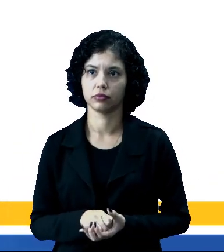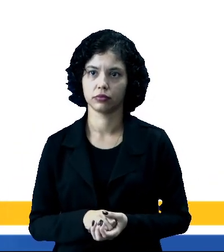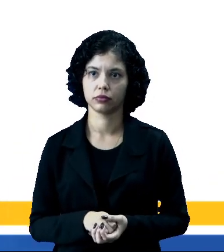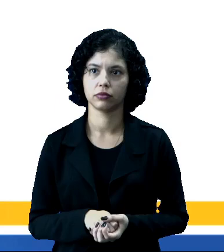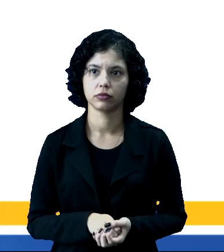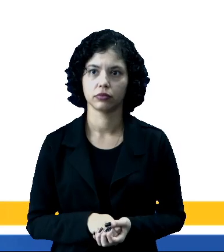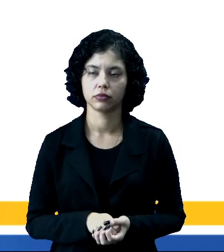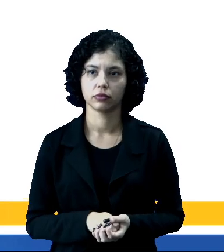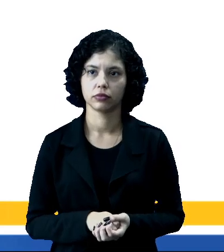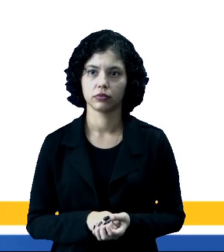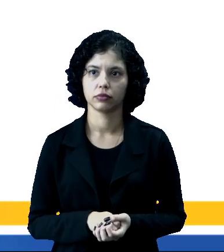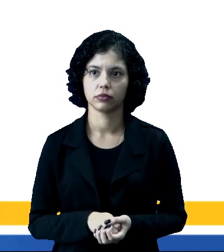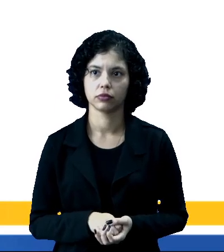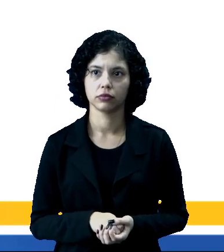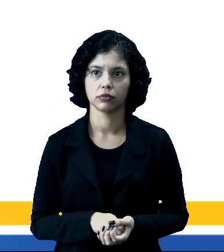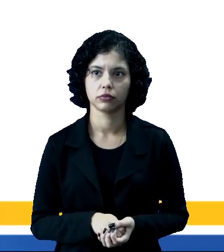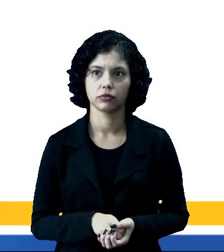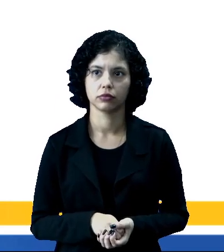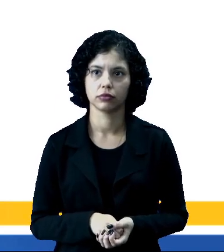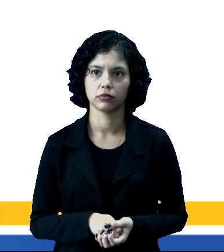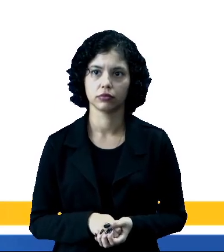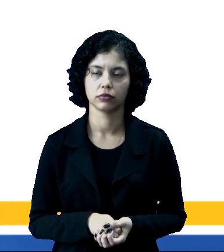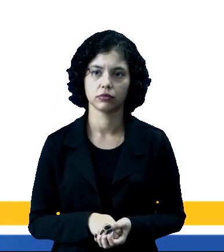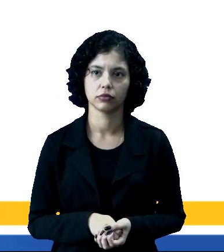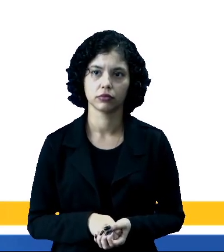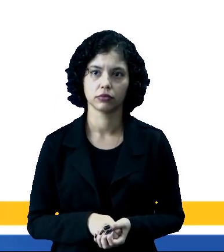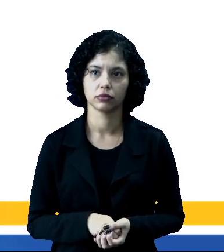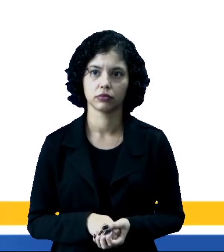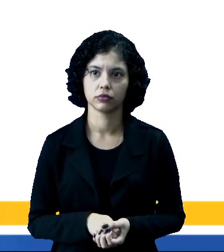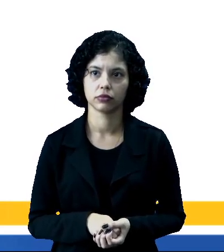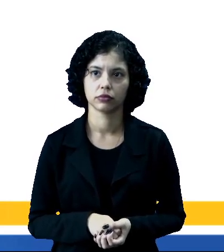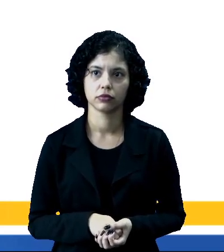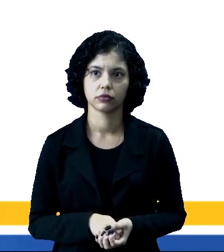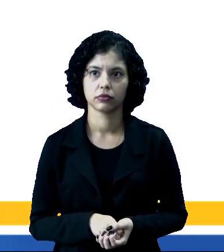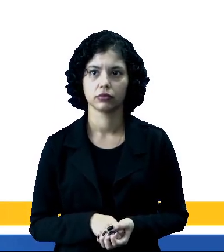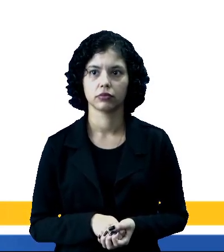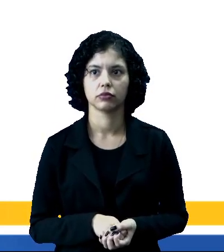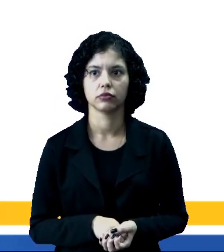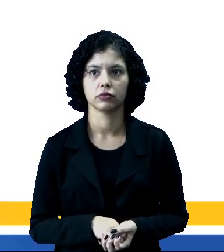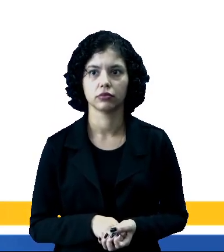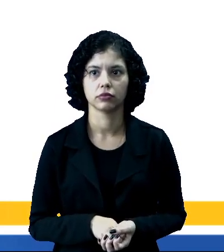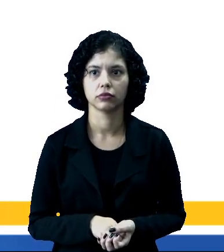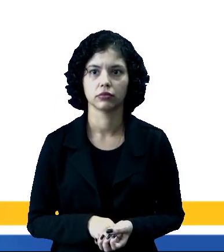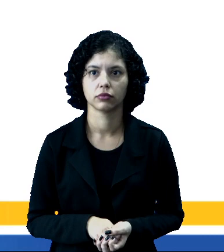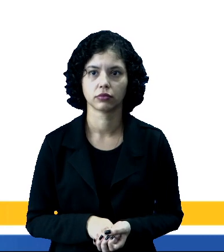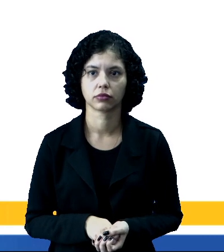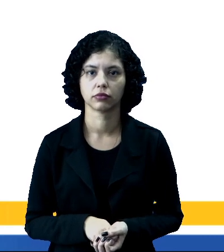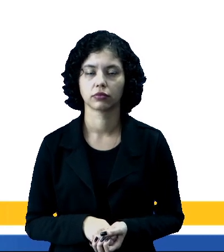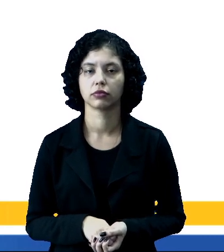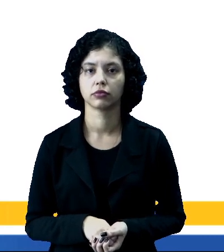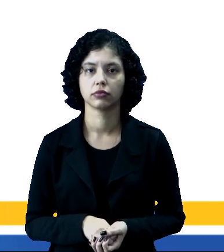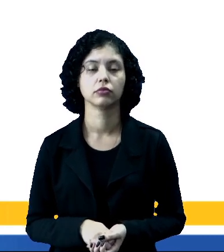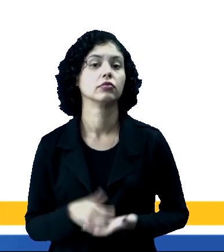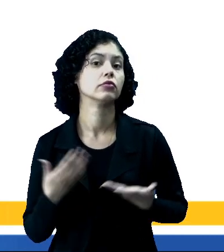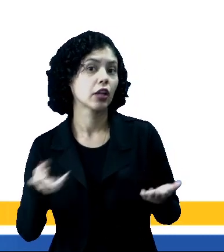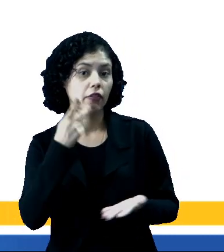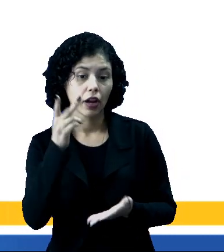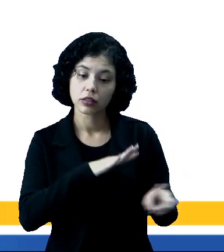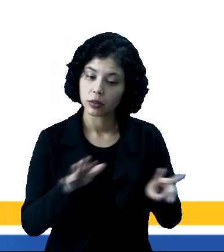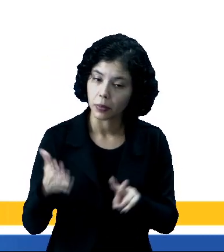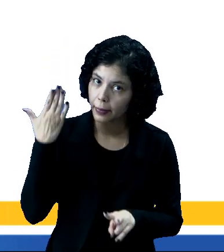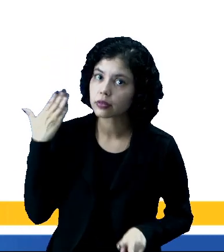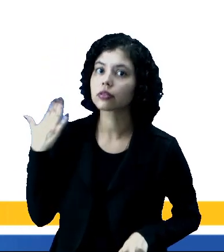la semana passada. Incluso lhe pedi que traga um mapa político de Paraguai para poder fazer o exame. Isso eu já disse